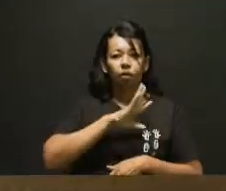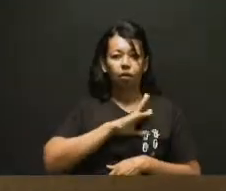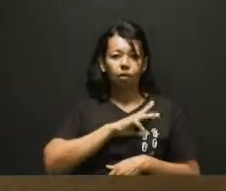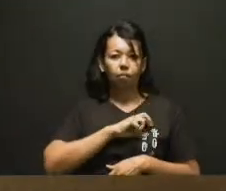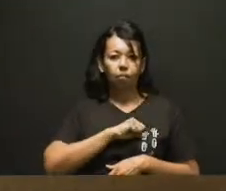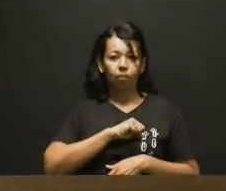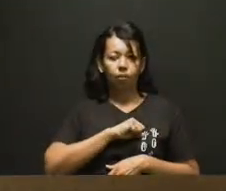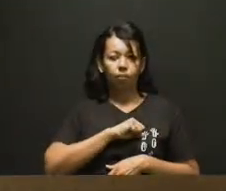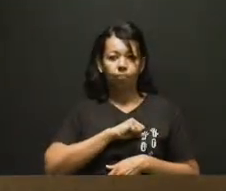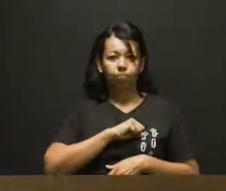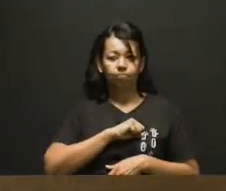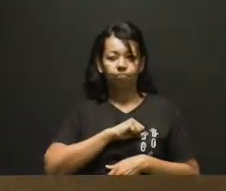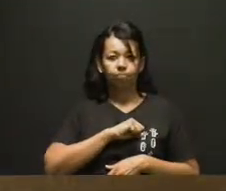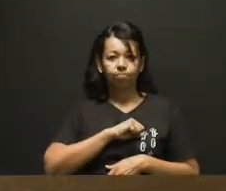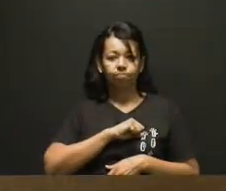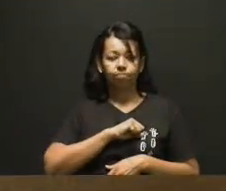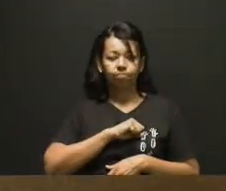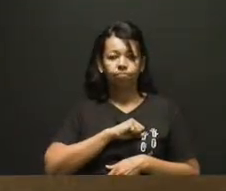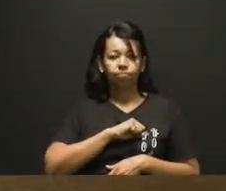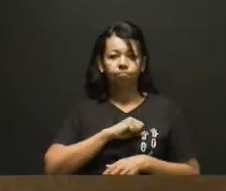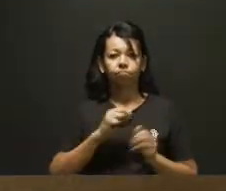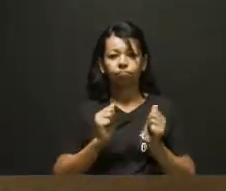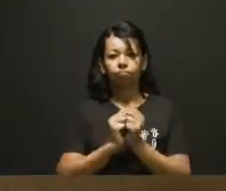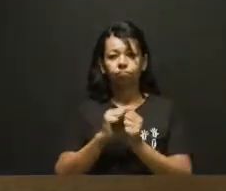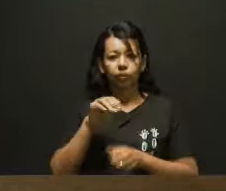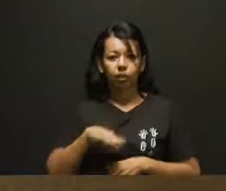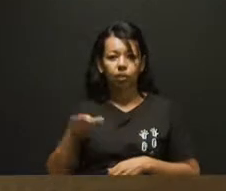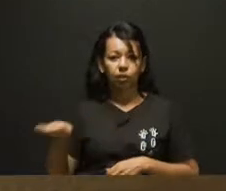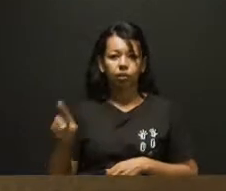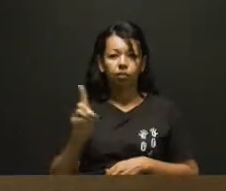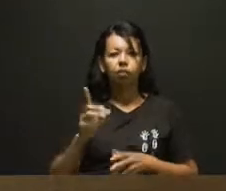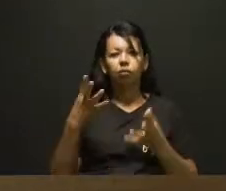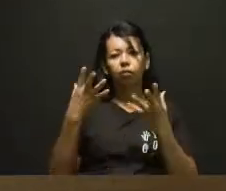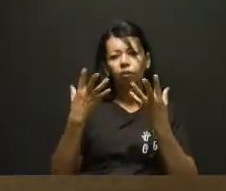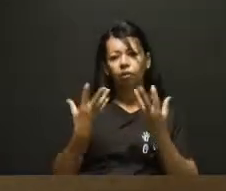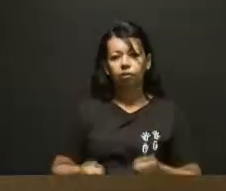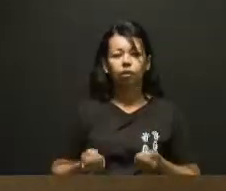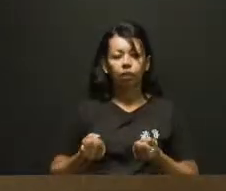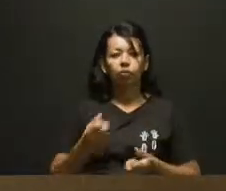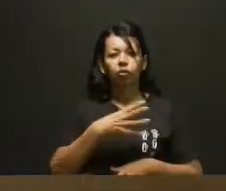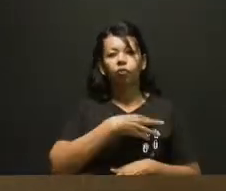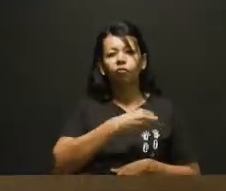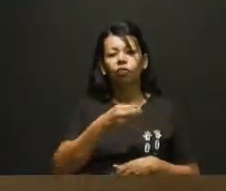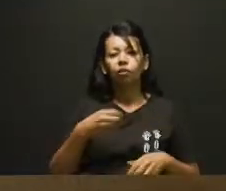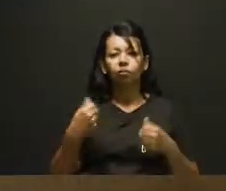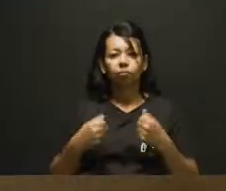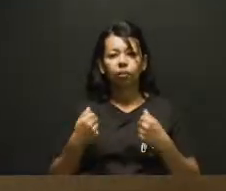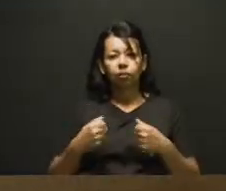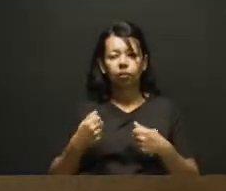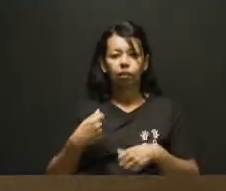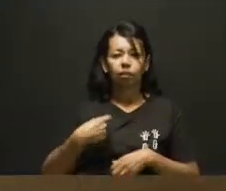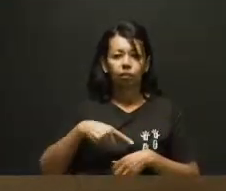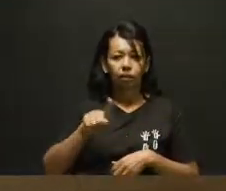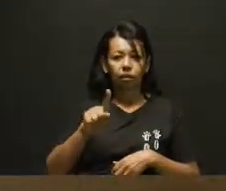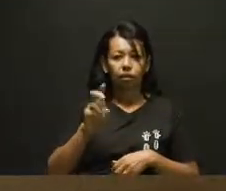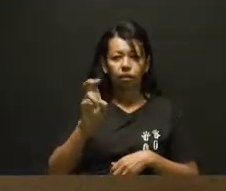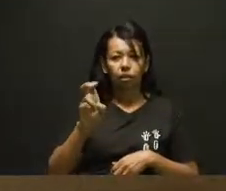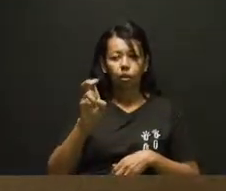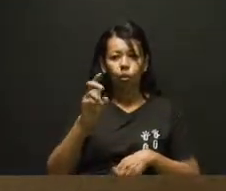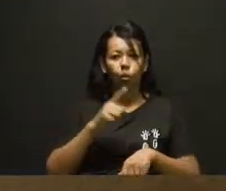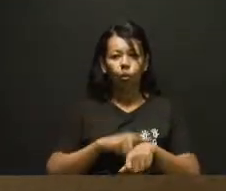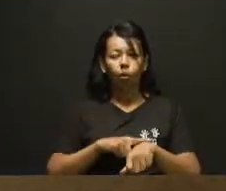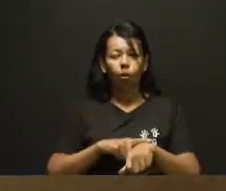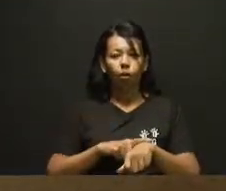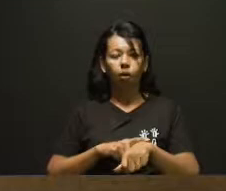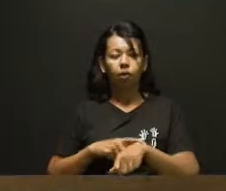consideração com as nossas crianças eu não aceito meu filho ter que sair às 5 horas sendo que o